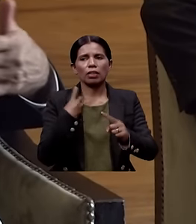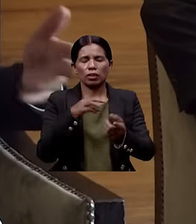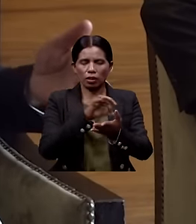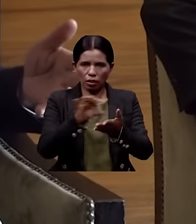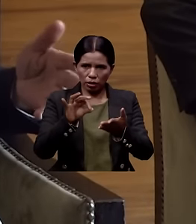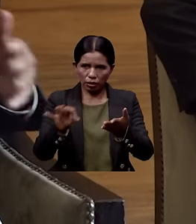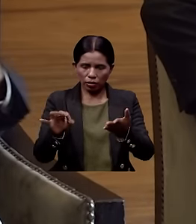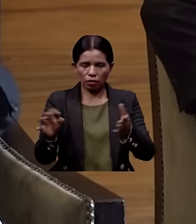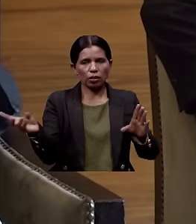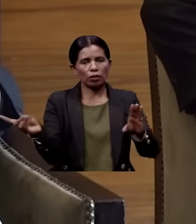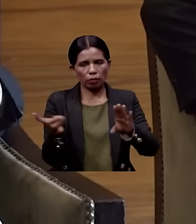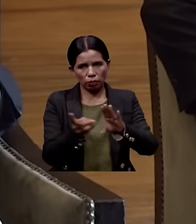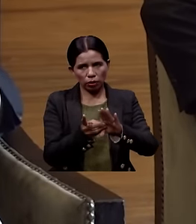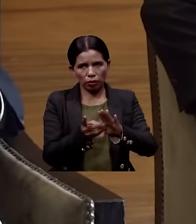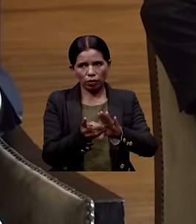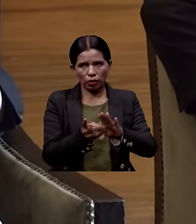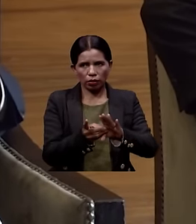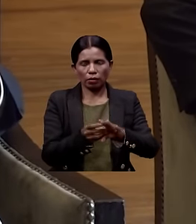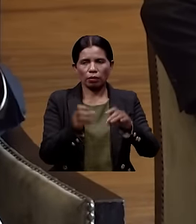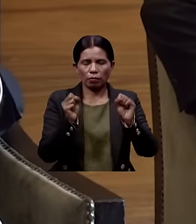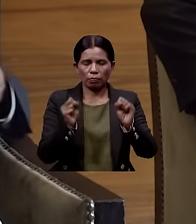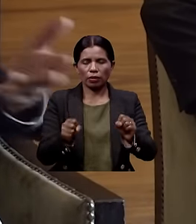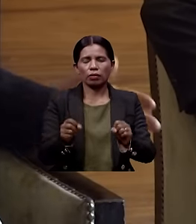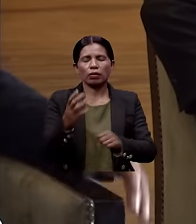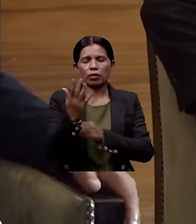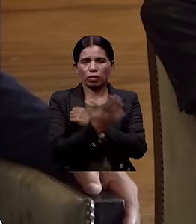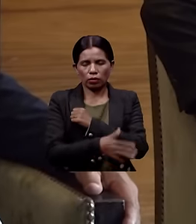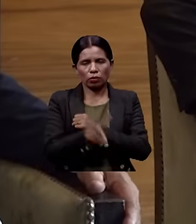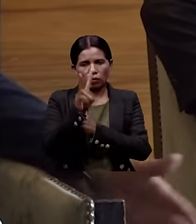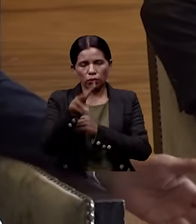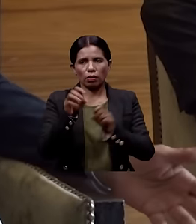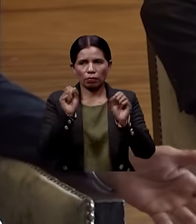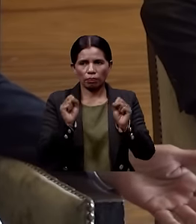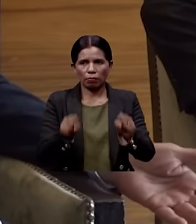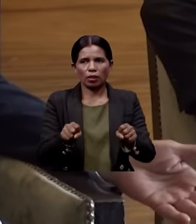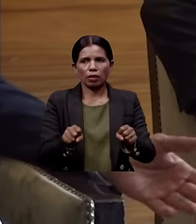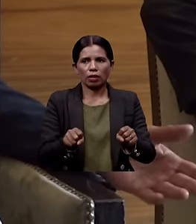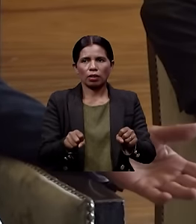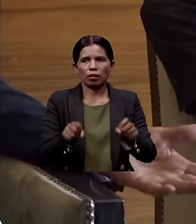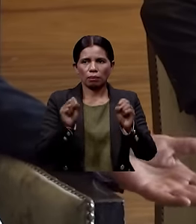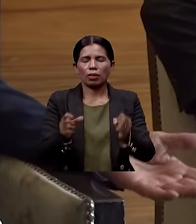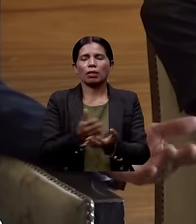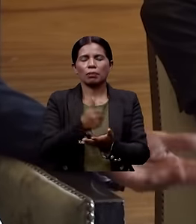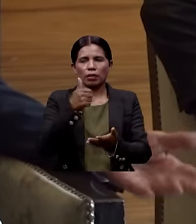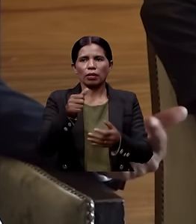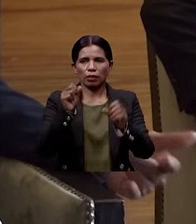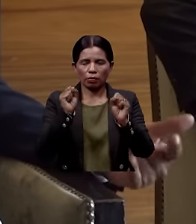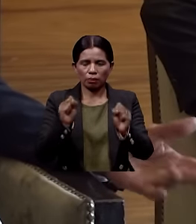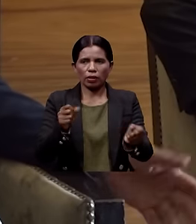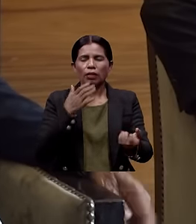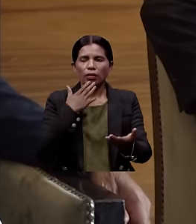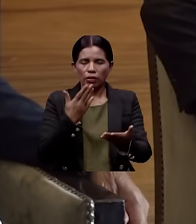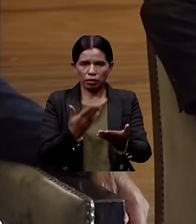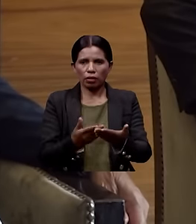rumo, o documento rumo, porque parte do rua outro, bela, fala de uma bela maná, mas bela beneficia